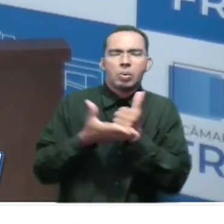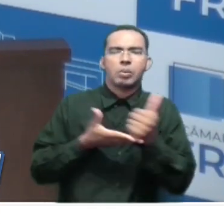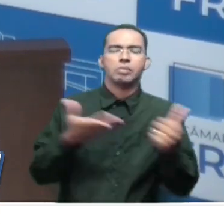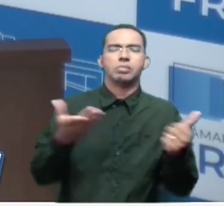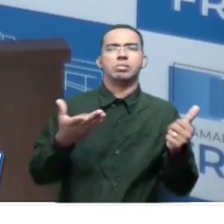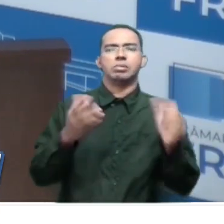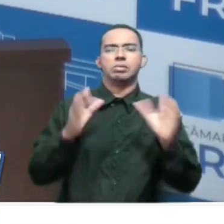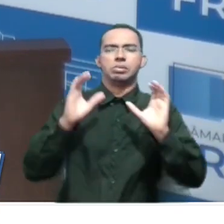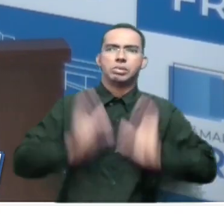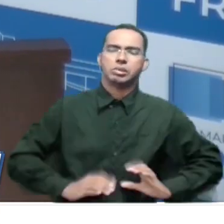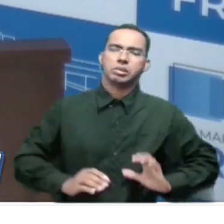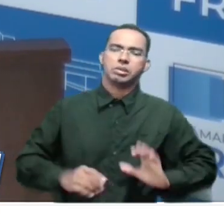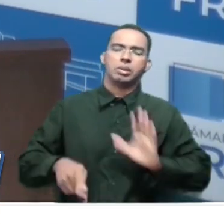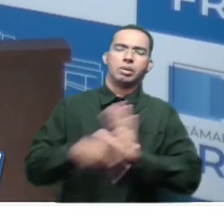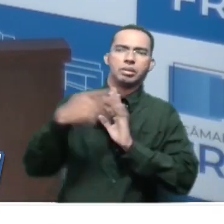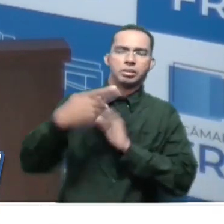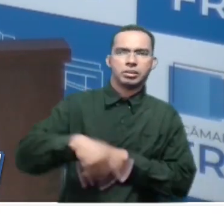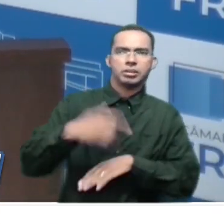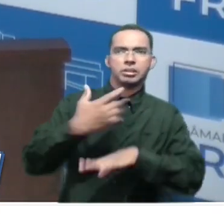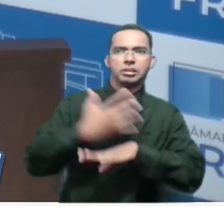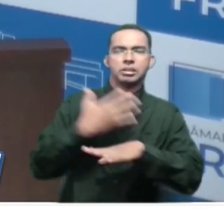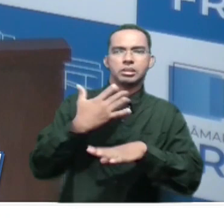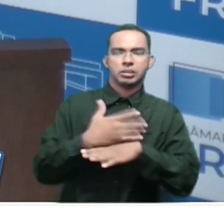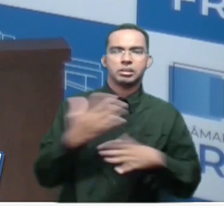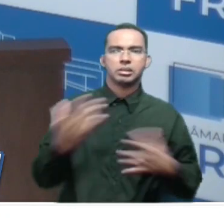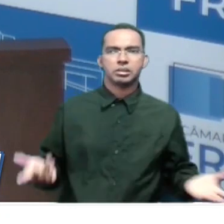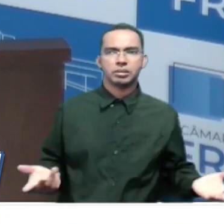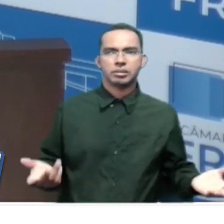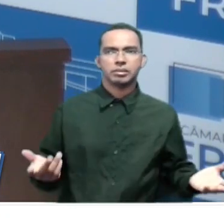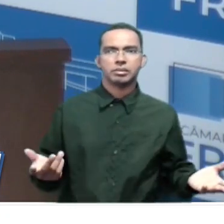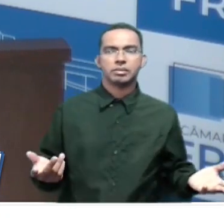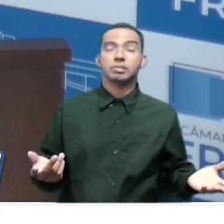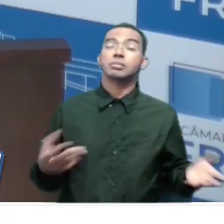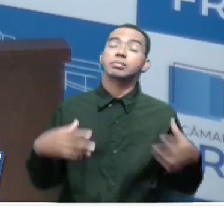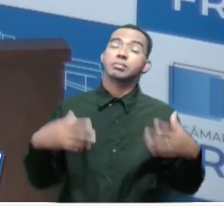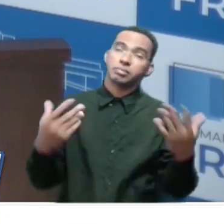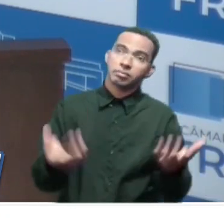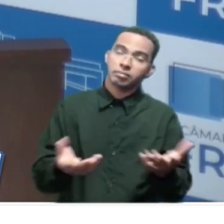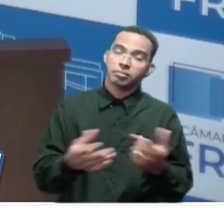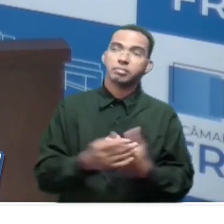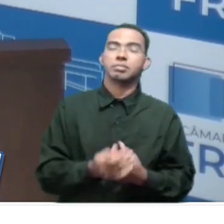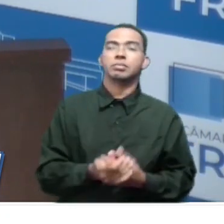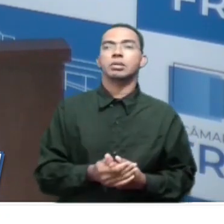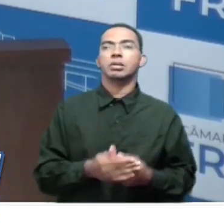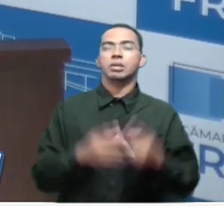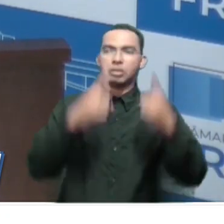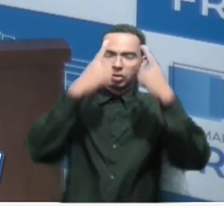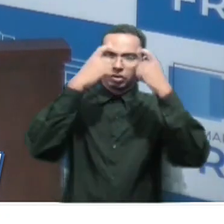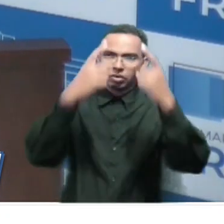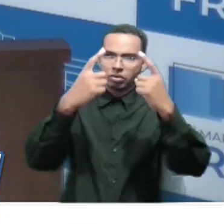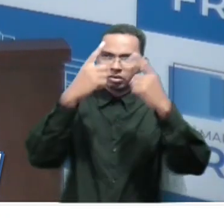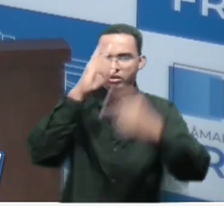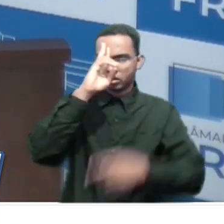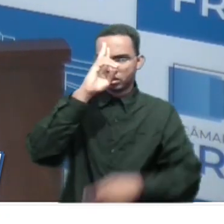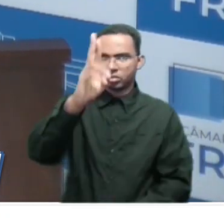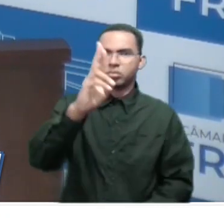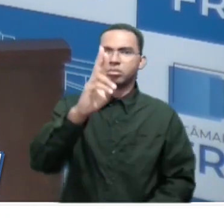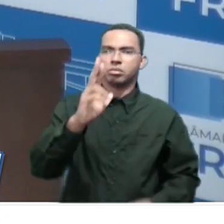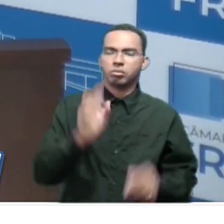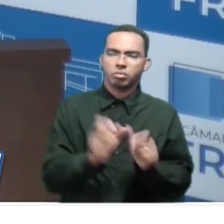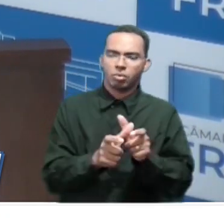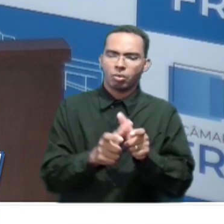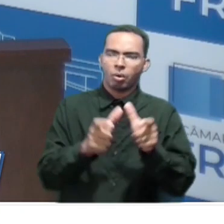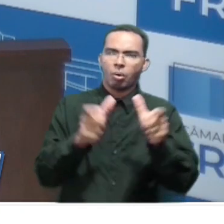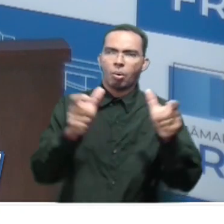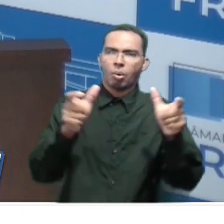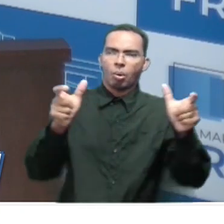cidadãos dessa cidade, que se apure. Então, a violência, senhores, tem se